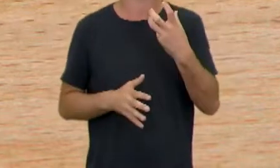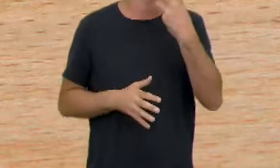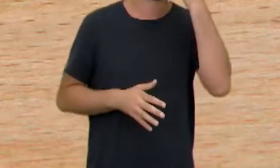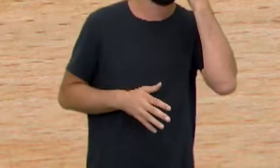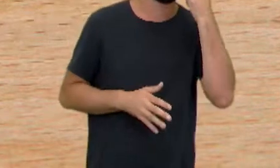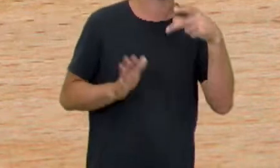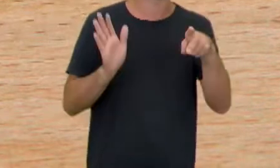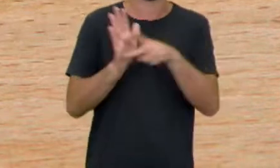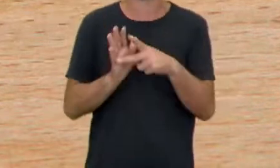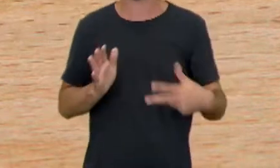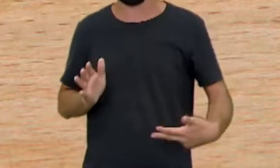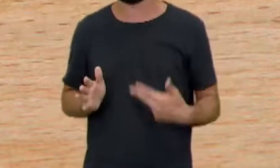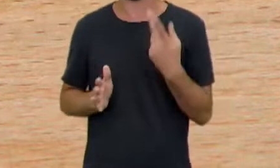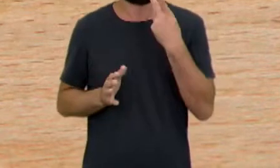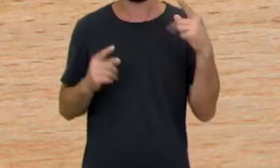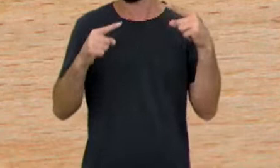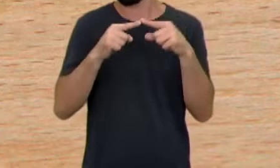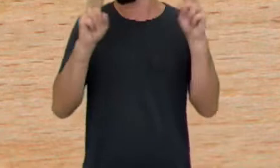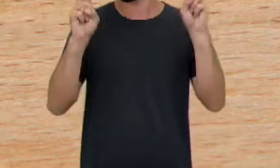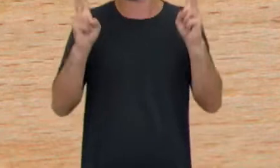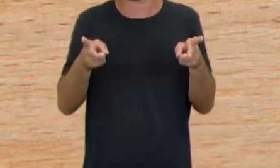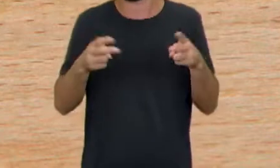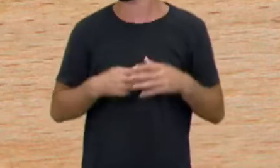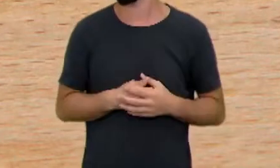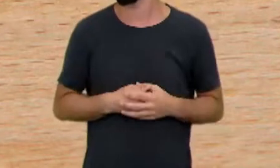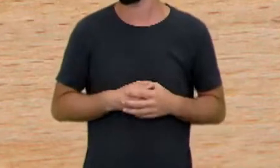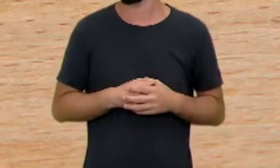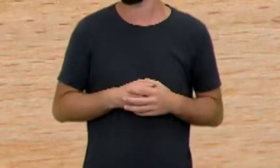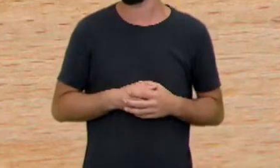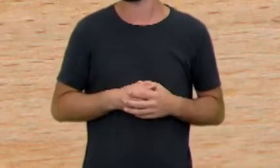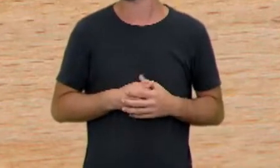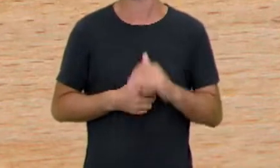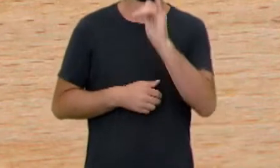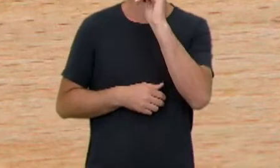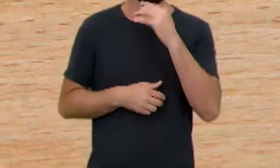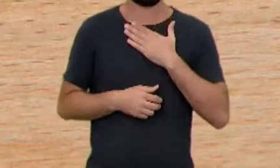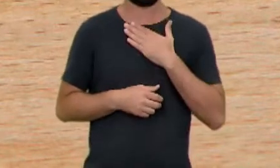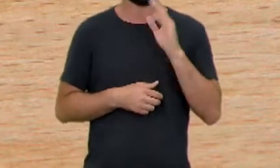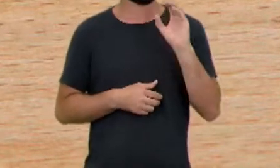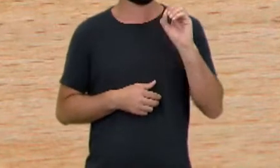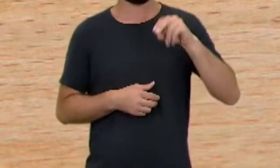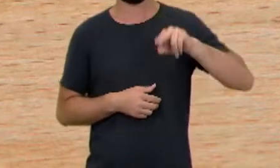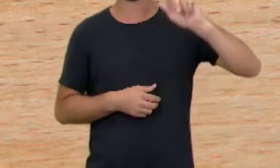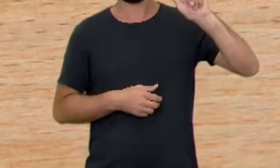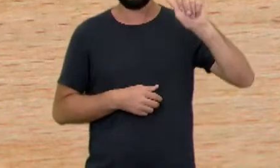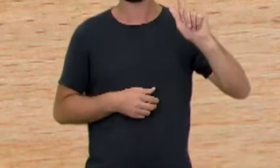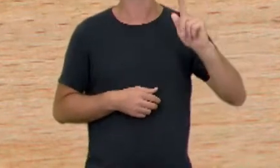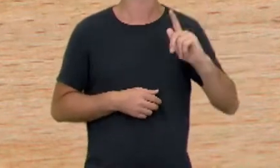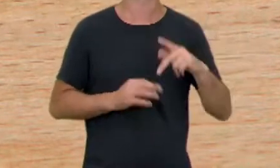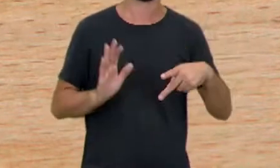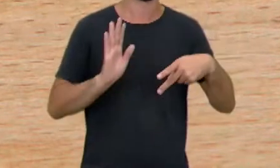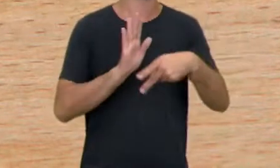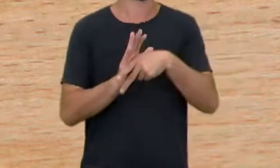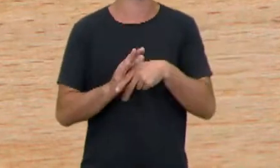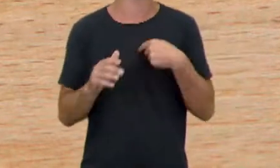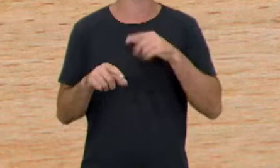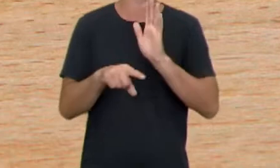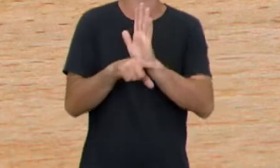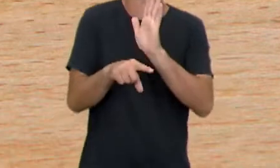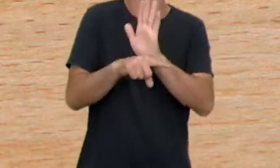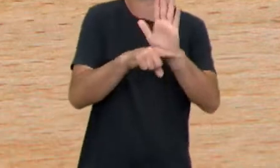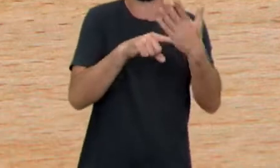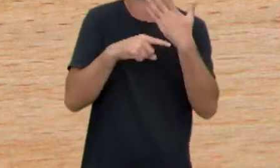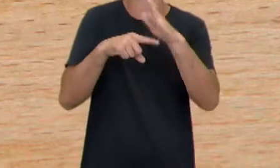Né? E aí, assim, falando, por exemplo, a ONG eu estava falando do negócio do colaborativismo. Dentro do